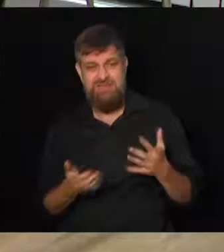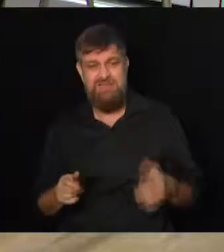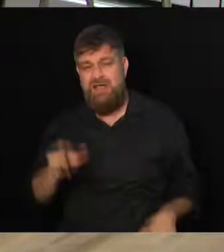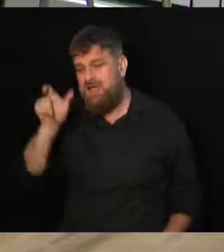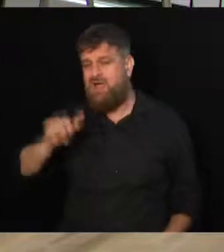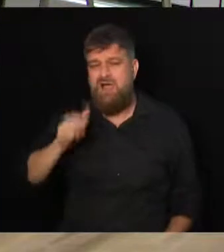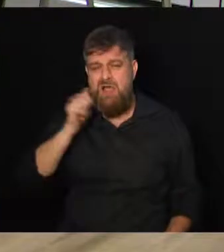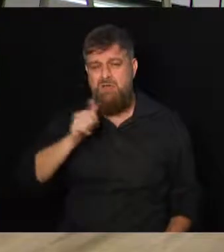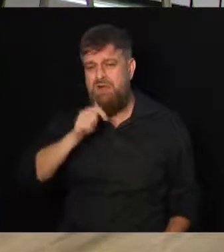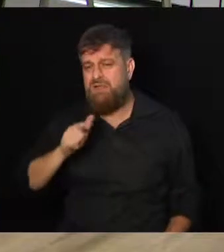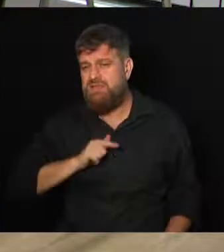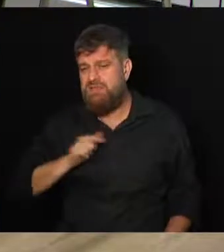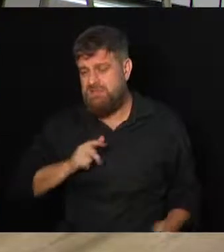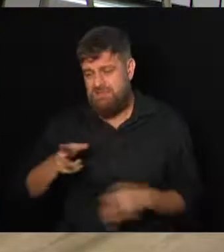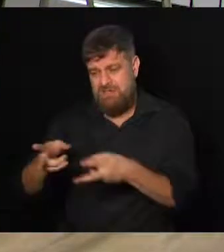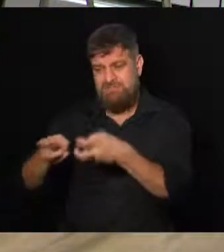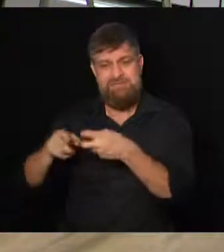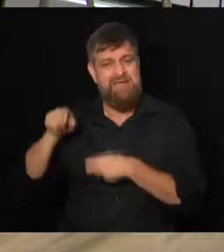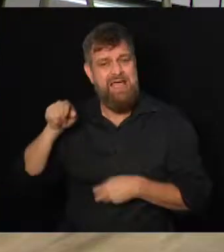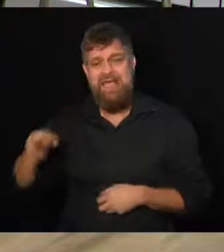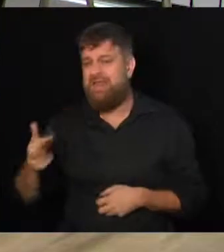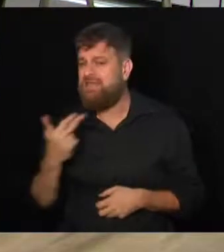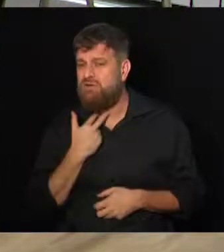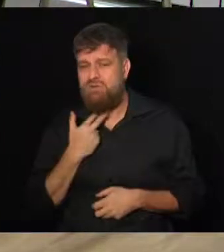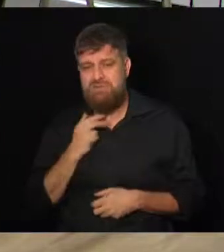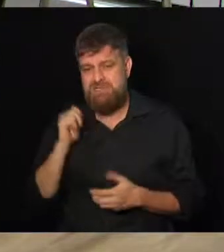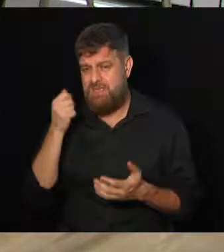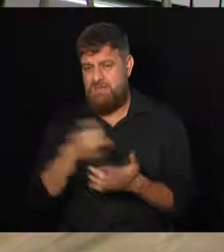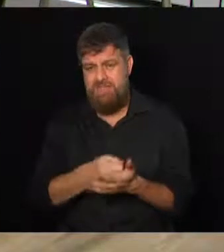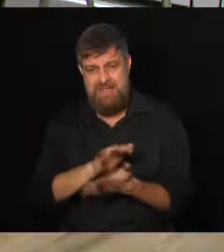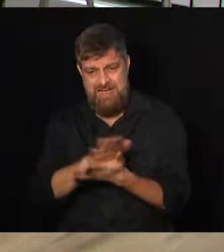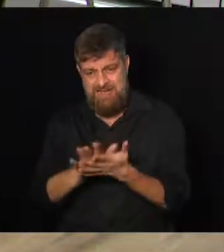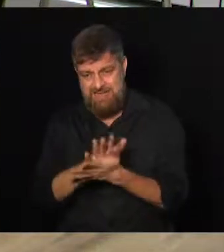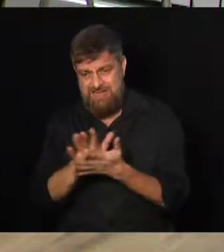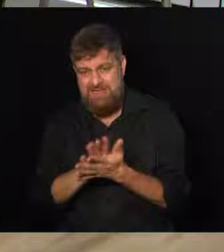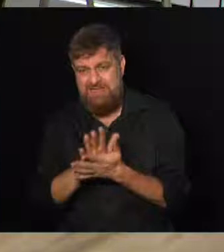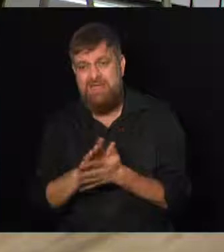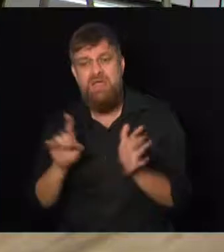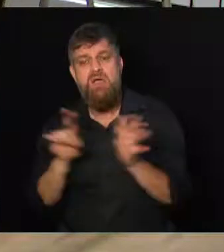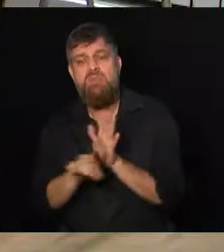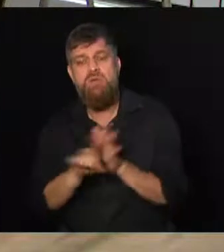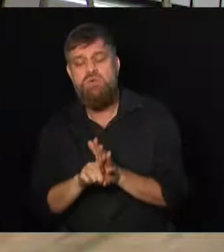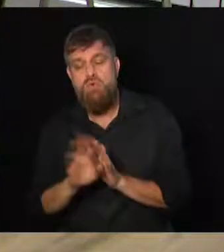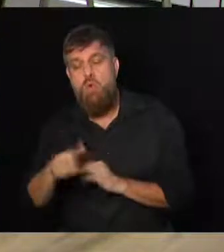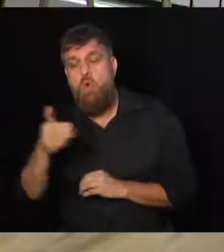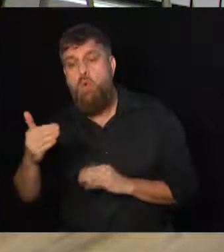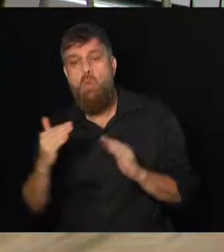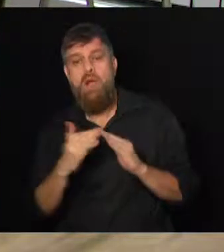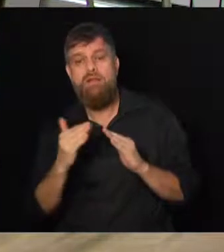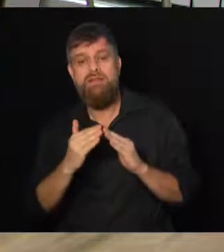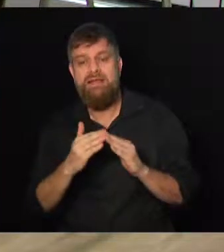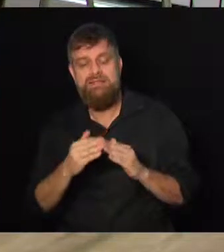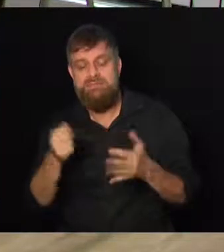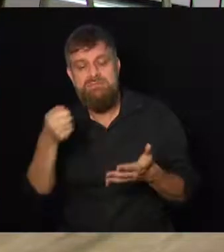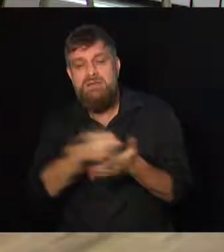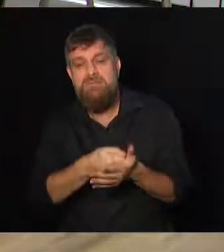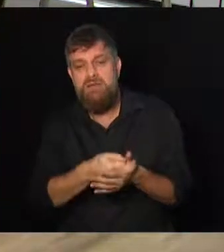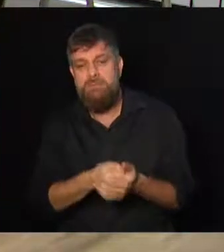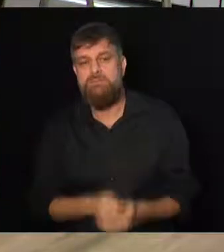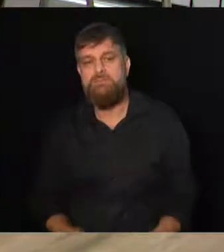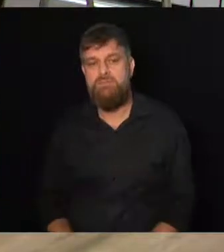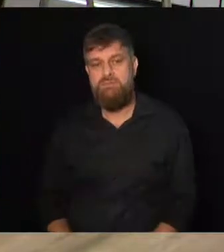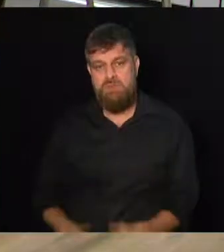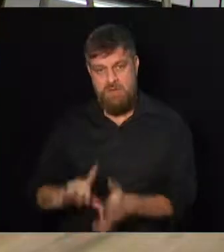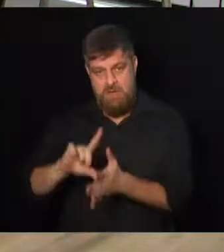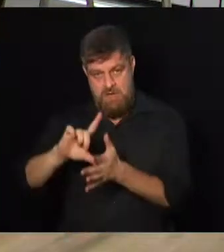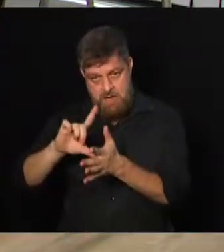mulher tem que ter sido considerada inválida ou qualquer outro tipo de câncer. Quais são os casos? Então, ela tem que ser diagnosticada